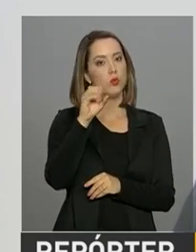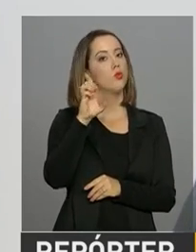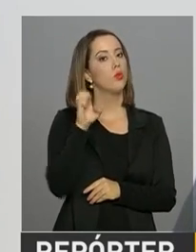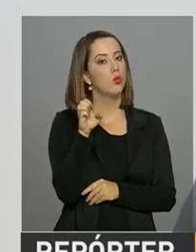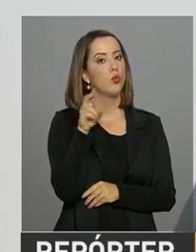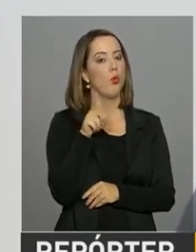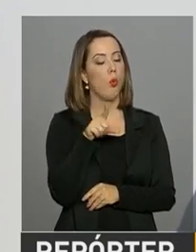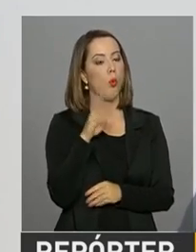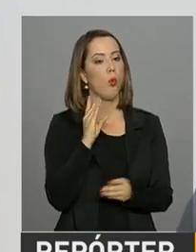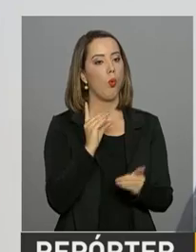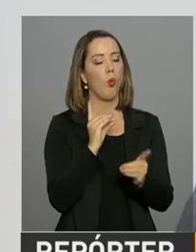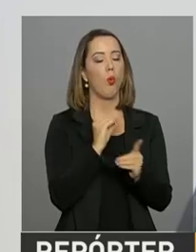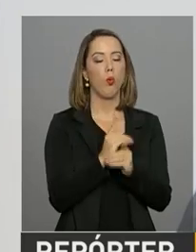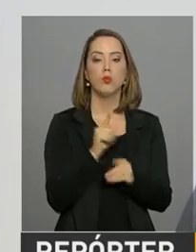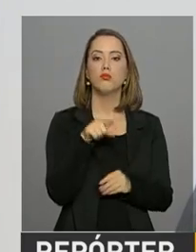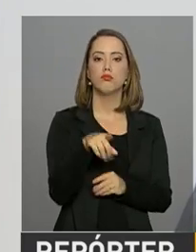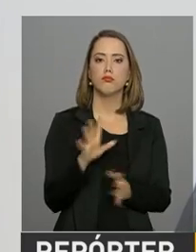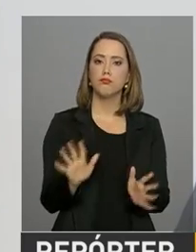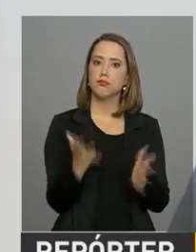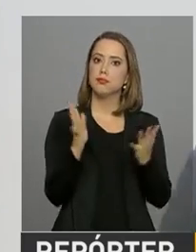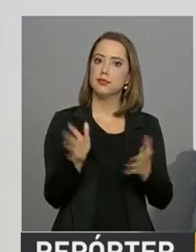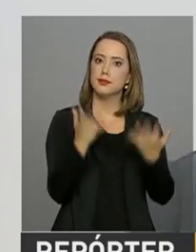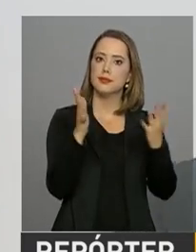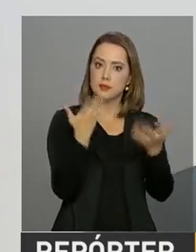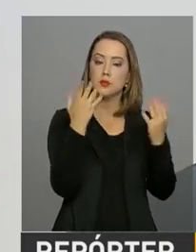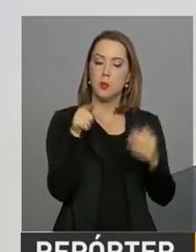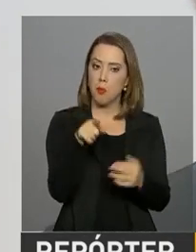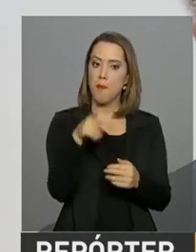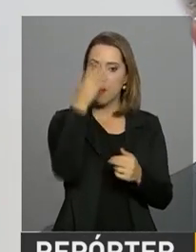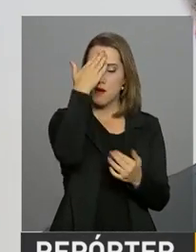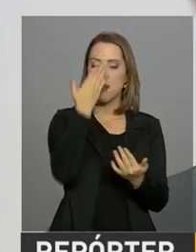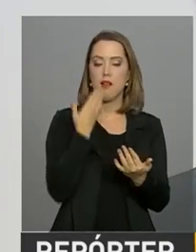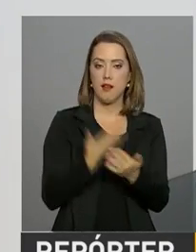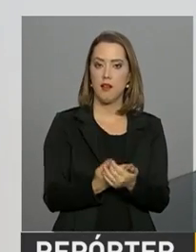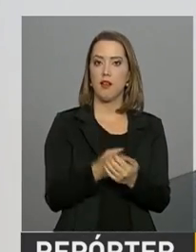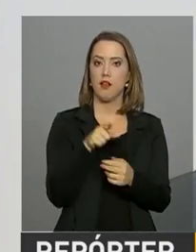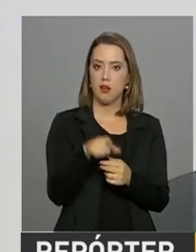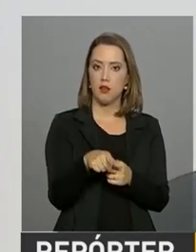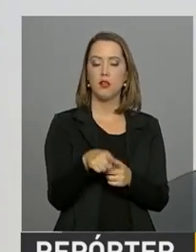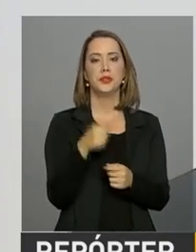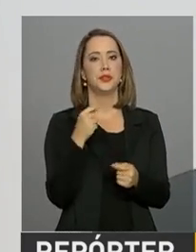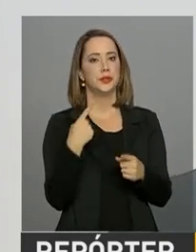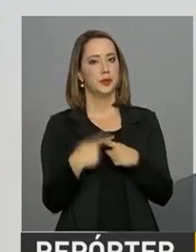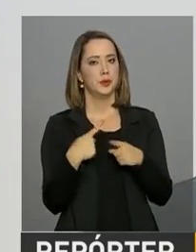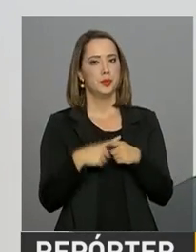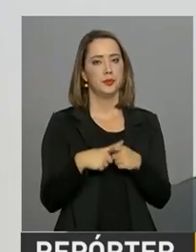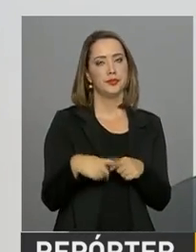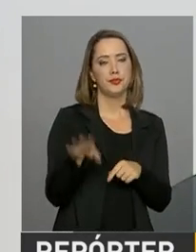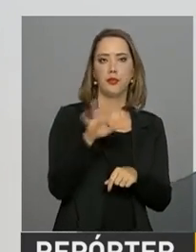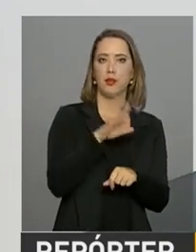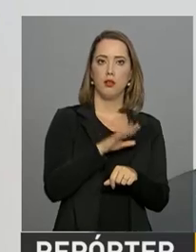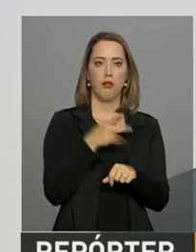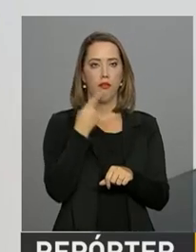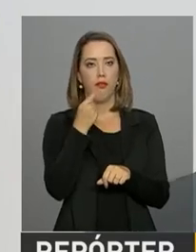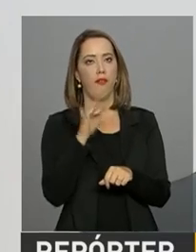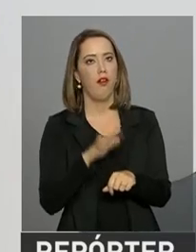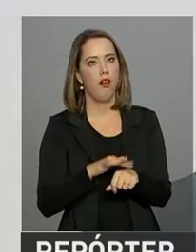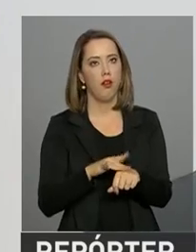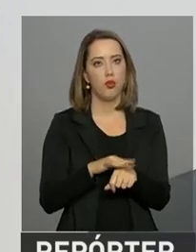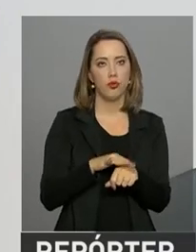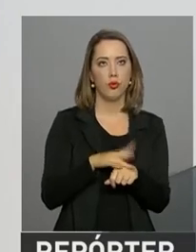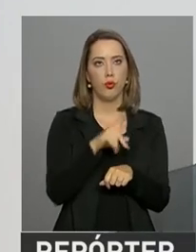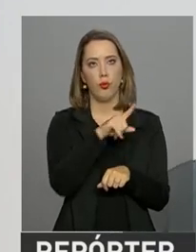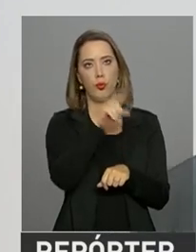porque de vez em quando há uma ou outra afirmação relativo a a a eventual doença não é a